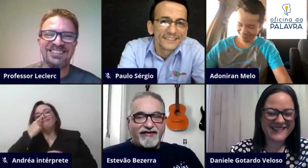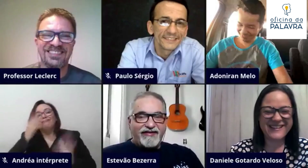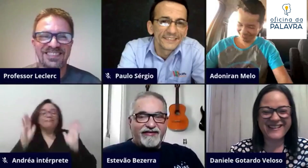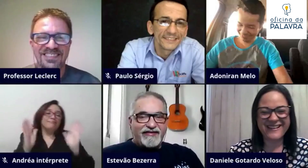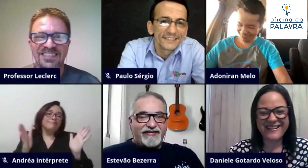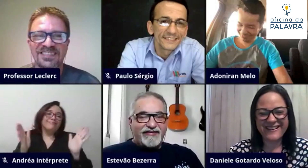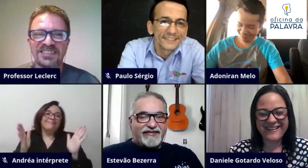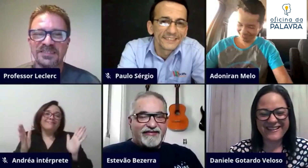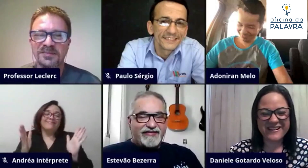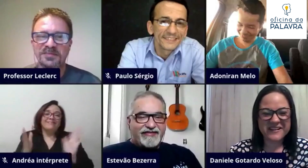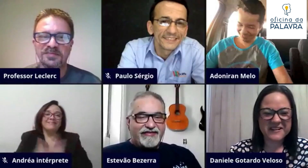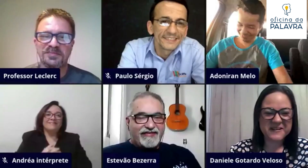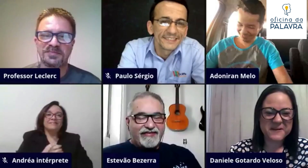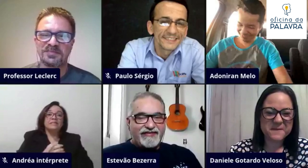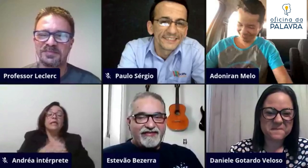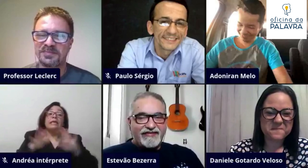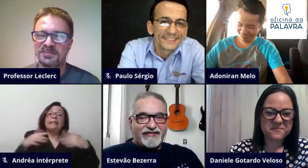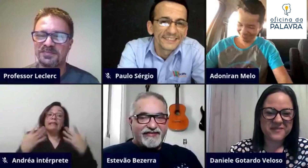Então,